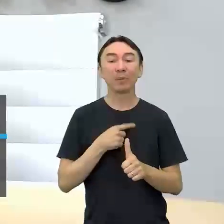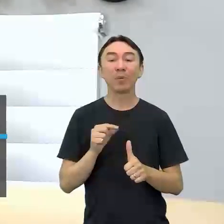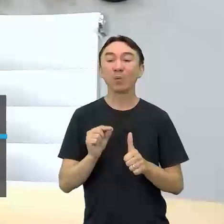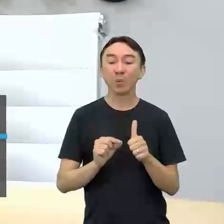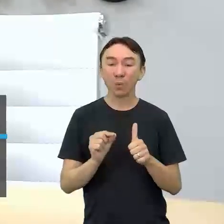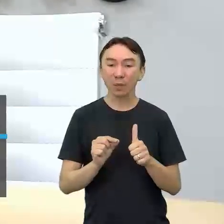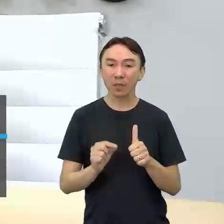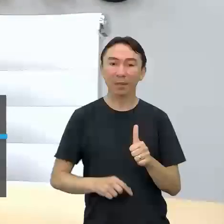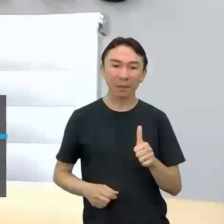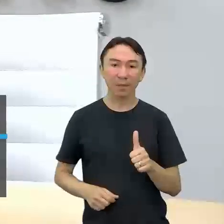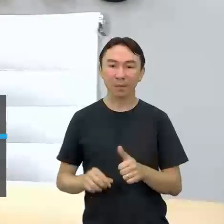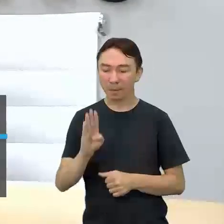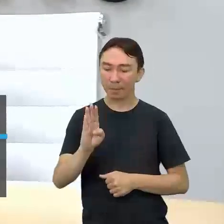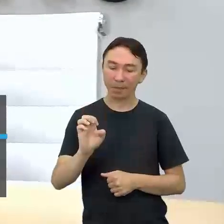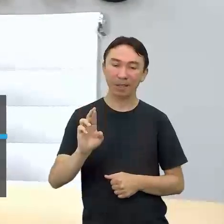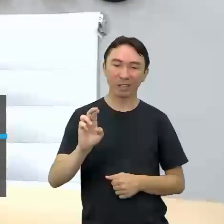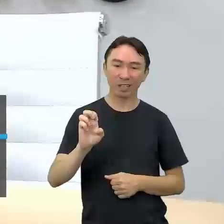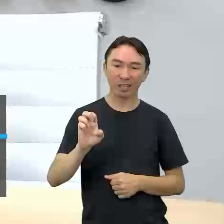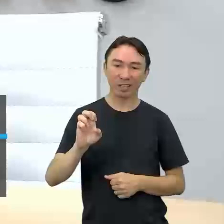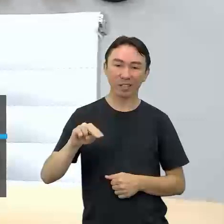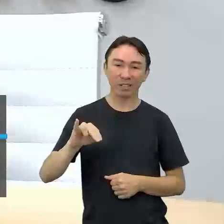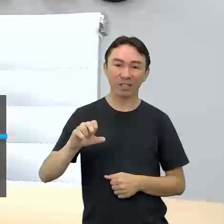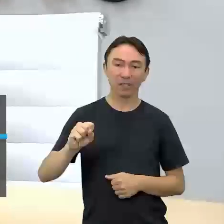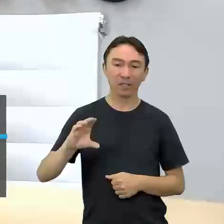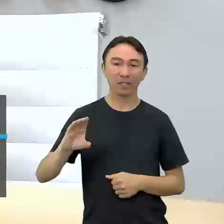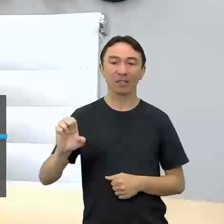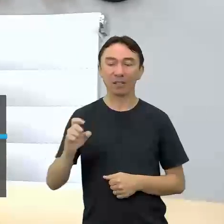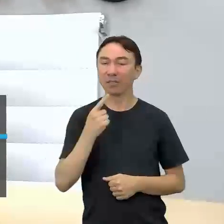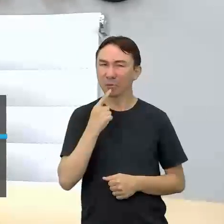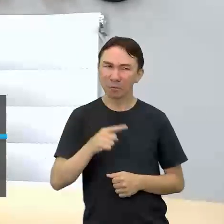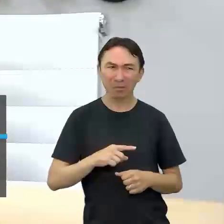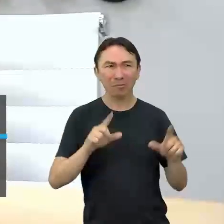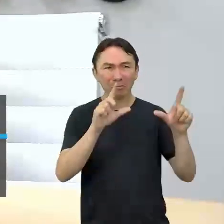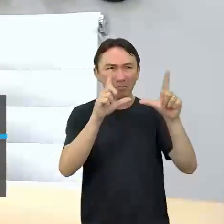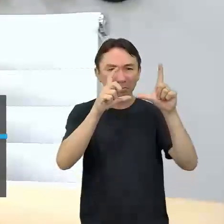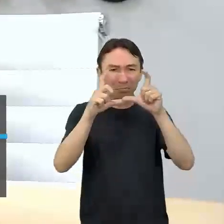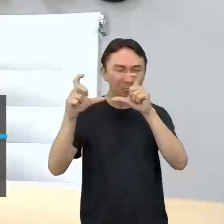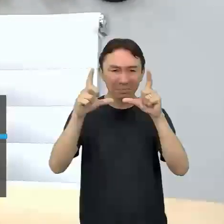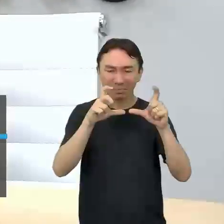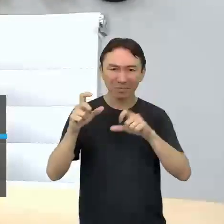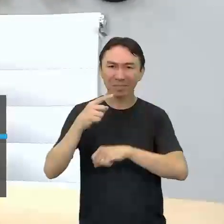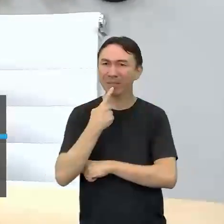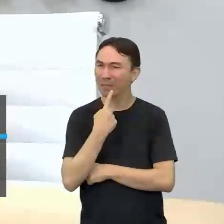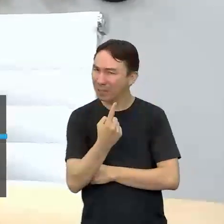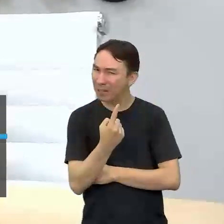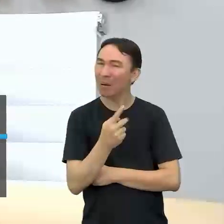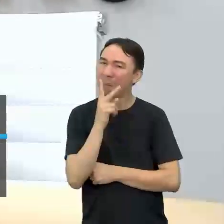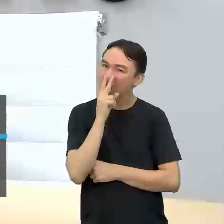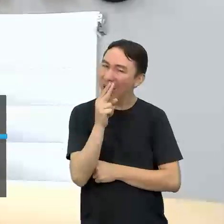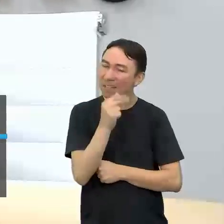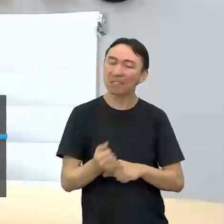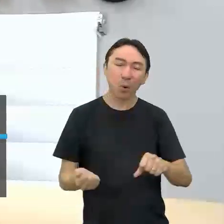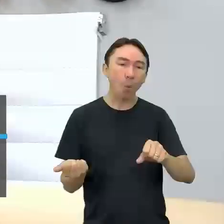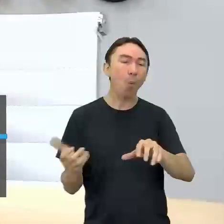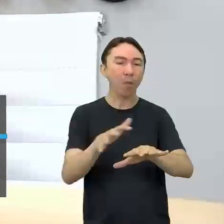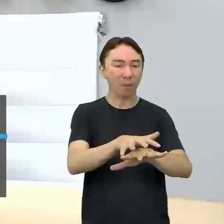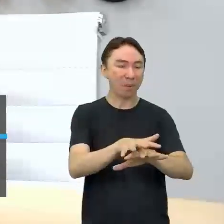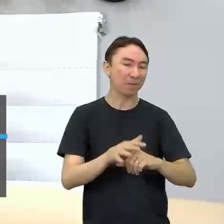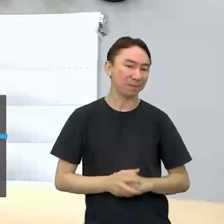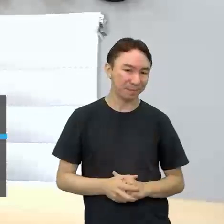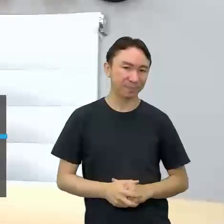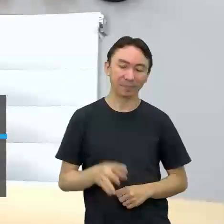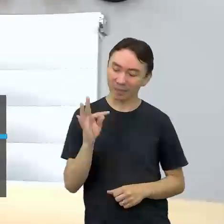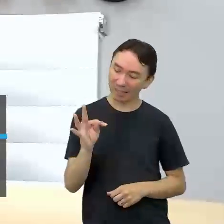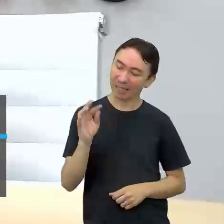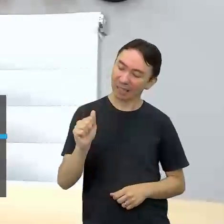professora Berenice, que falou que a imagem, para ela, traz aí a ideia de inclusão de todos. A professora Thalita comentou